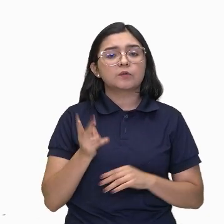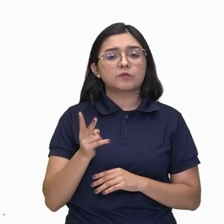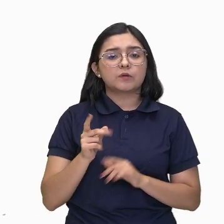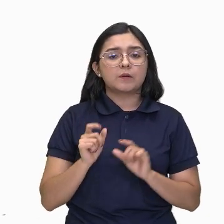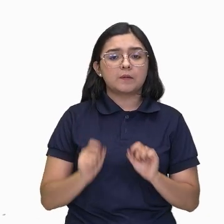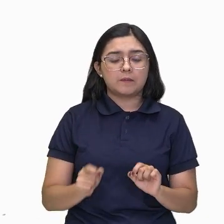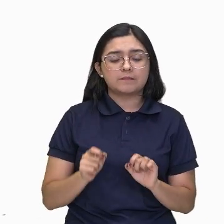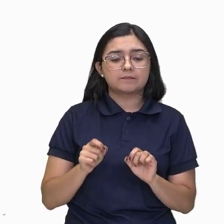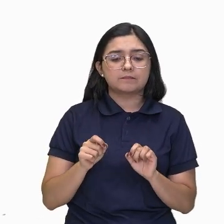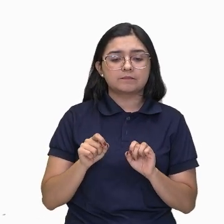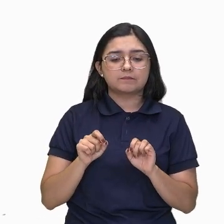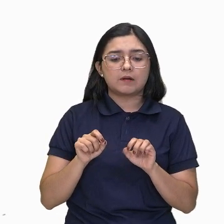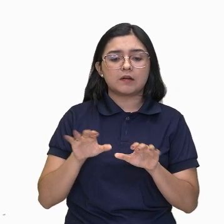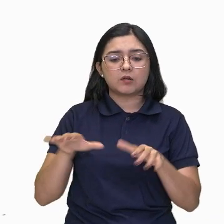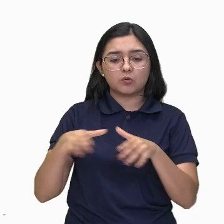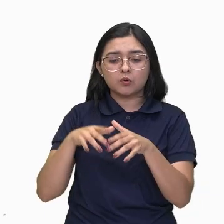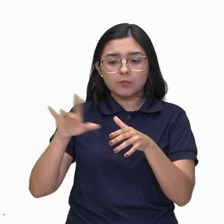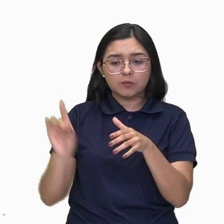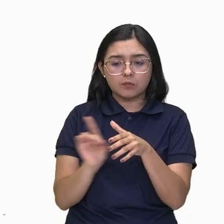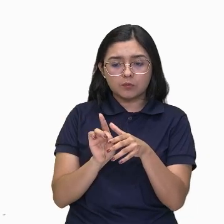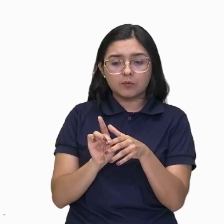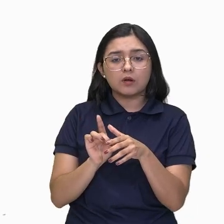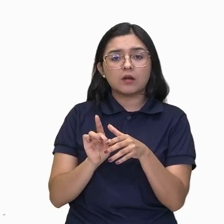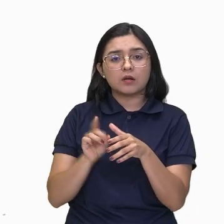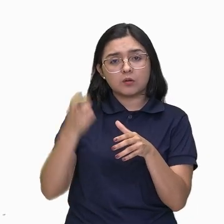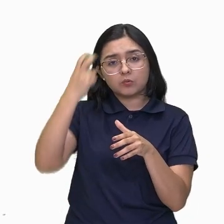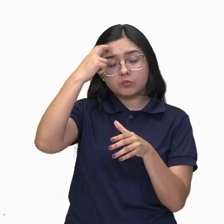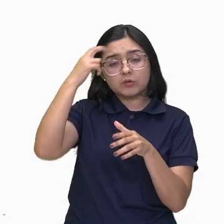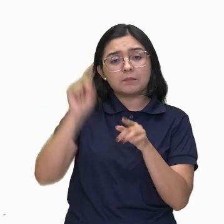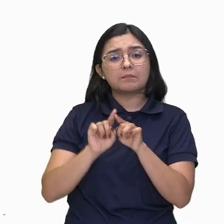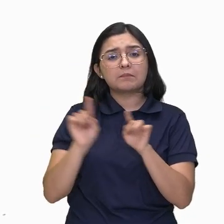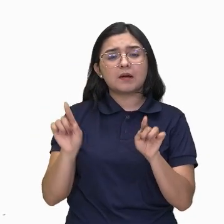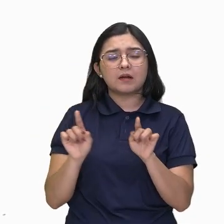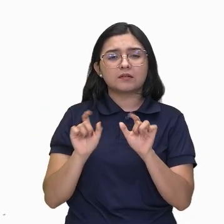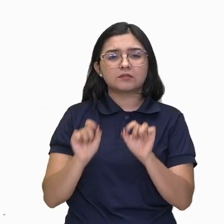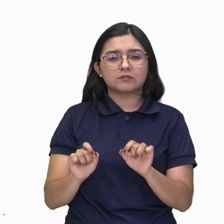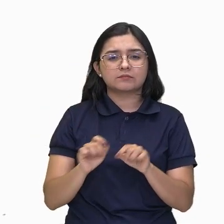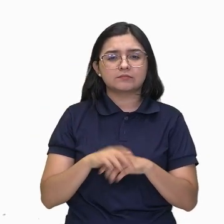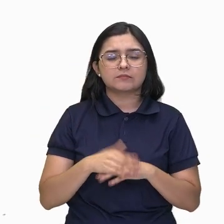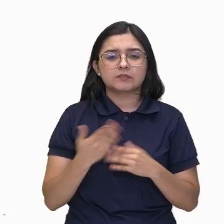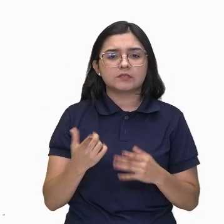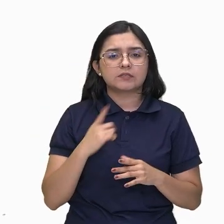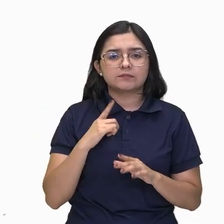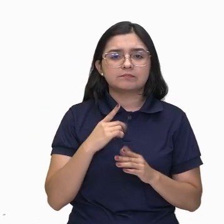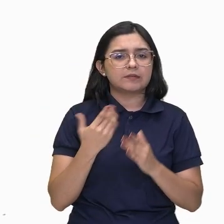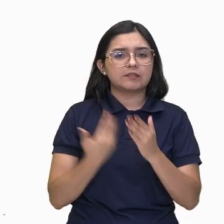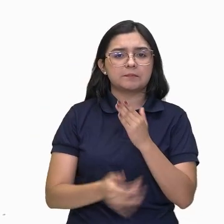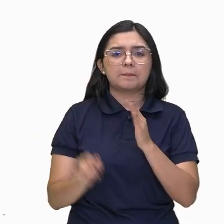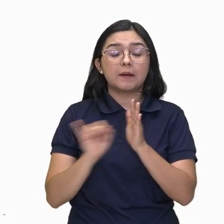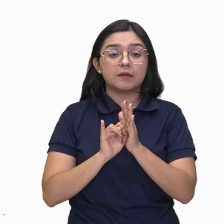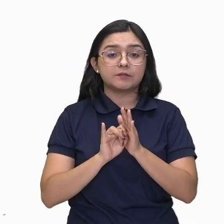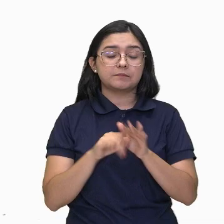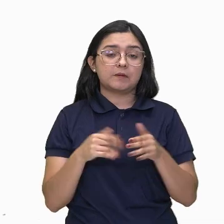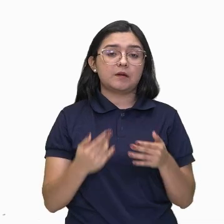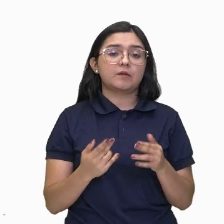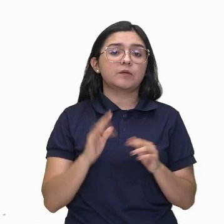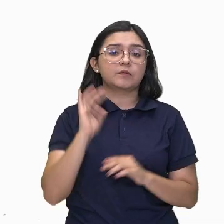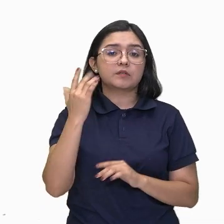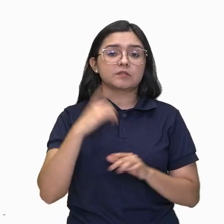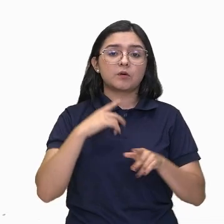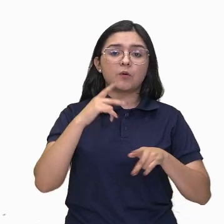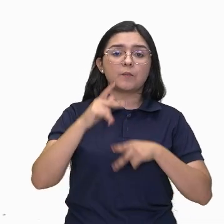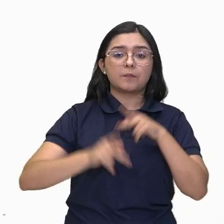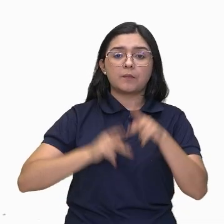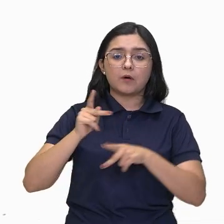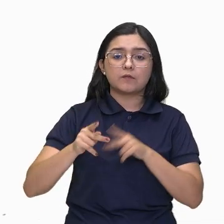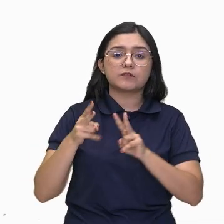àquele grupo, àquela cultura, né? Mas muitas vezes ele já não mais se identifica. Isso acontece muito com povos